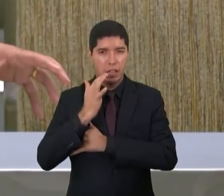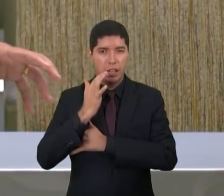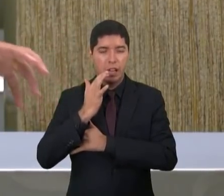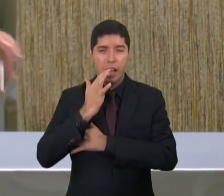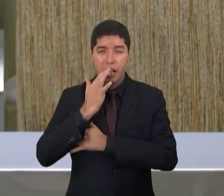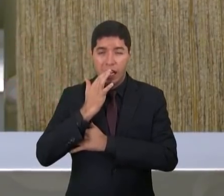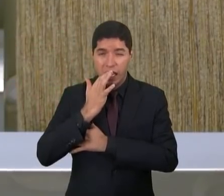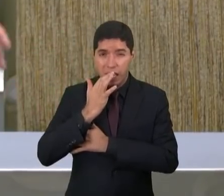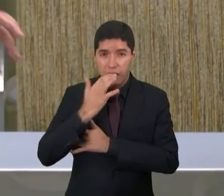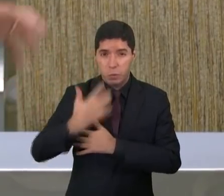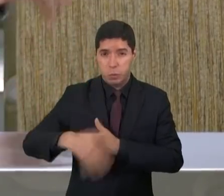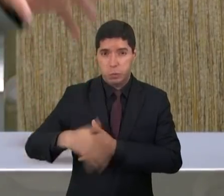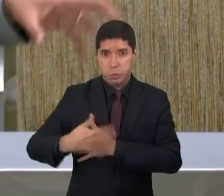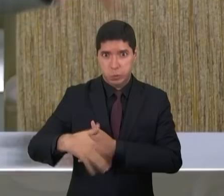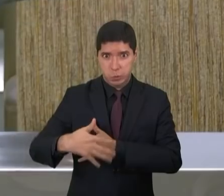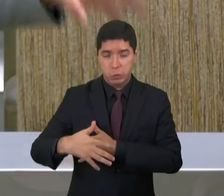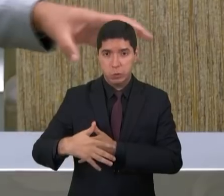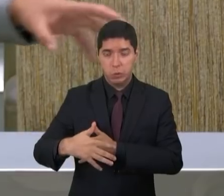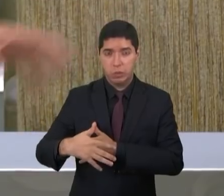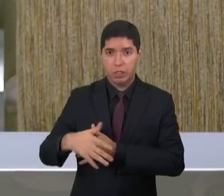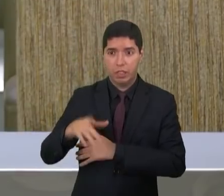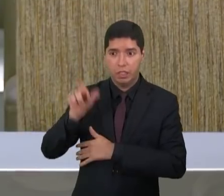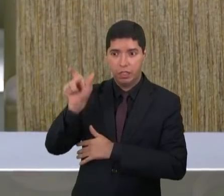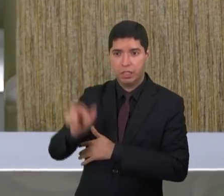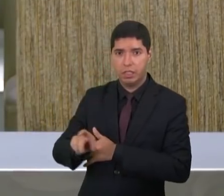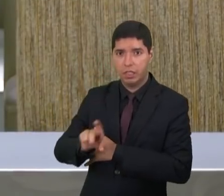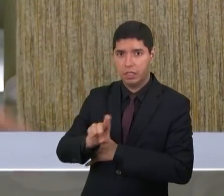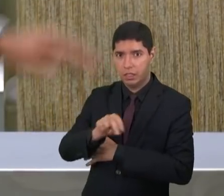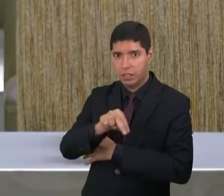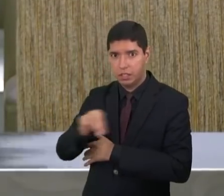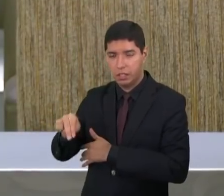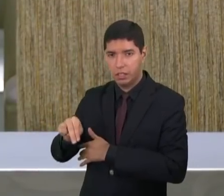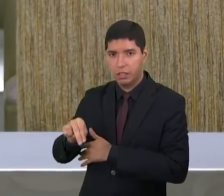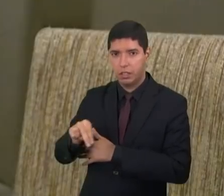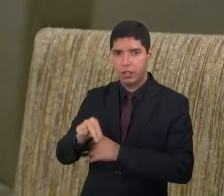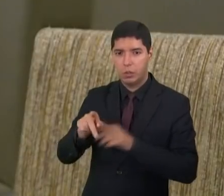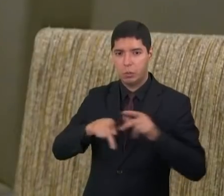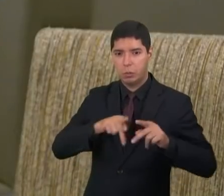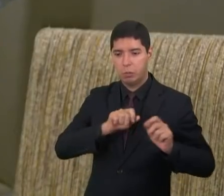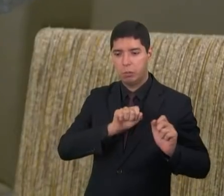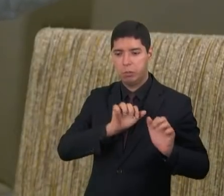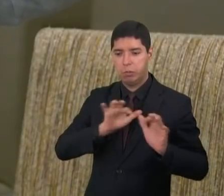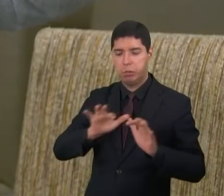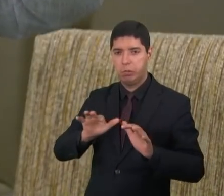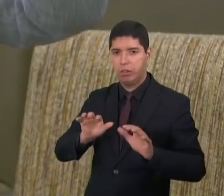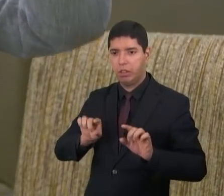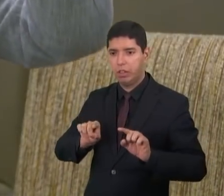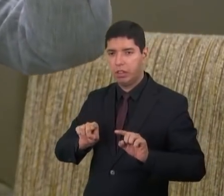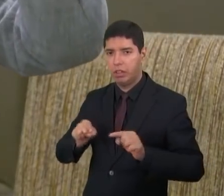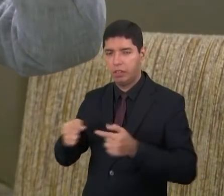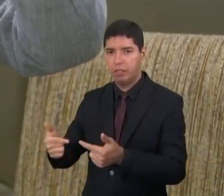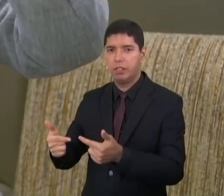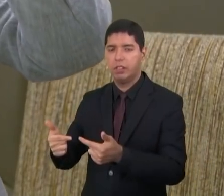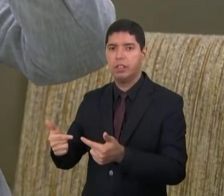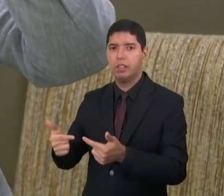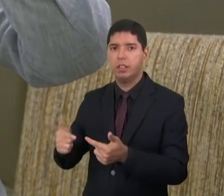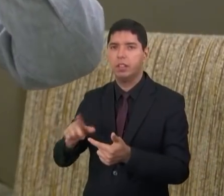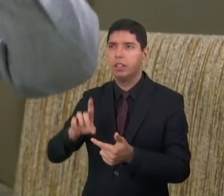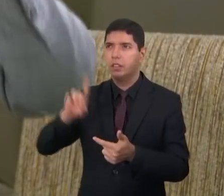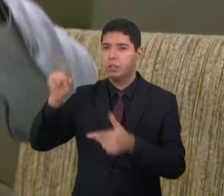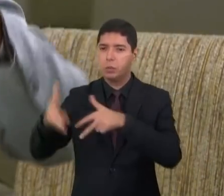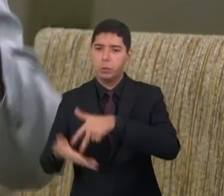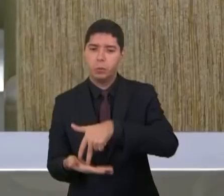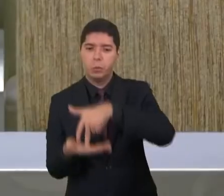Daniel, se levantaram contra Daniel, mas Deus exaltou Daniel acima de todos eles.